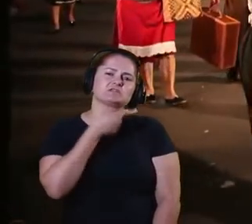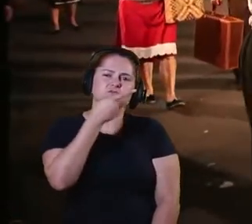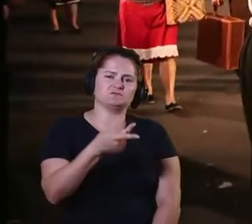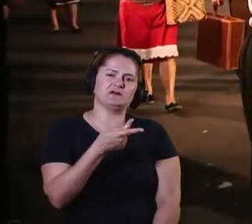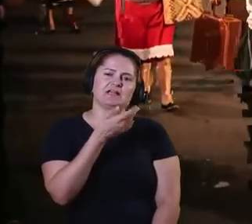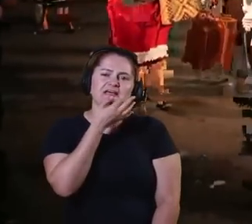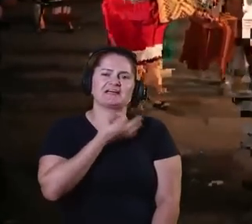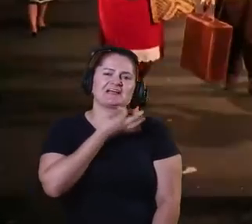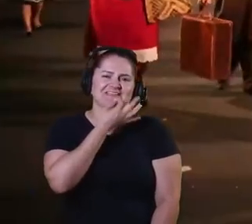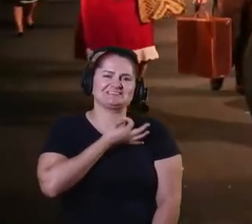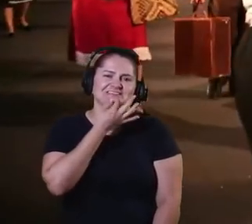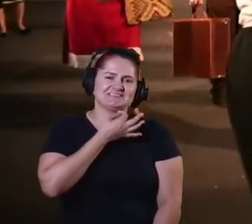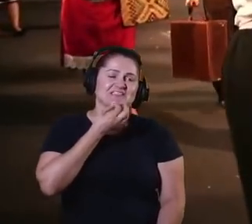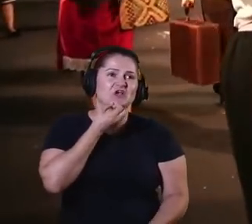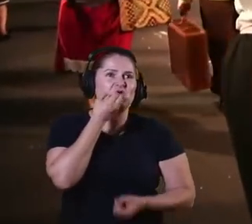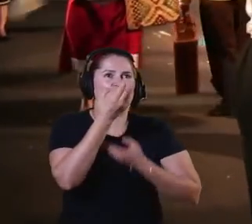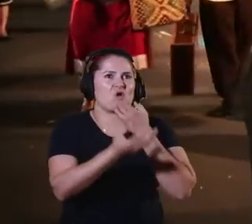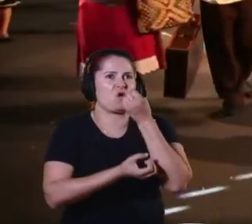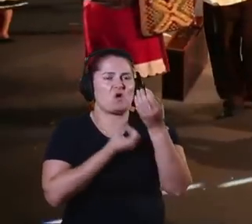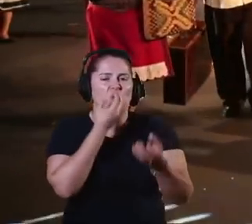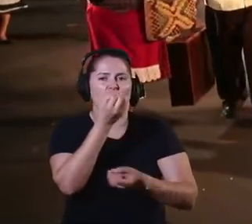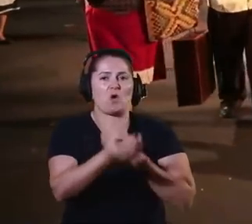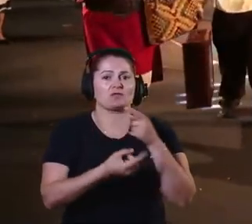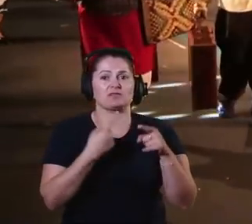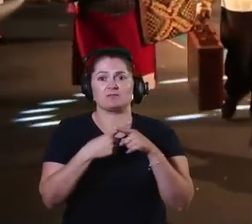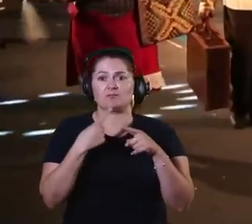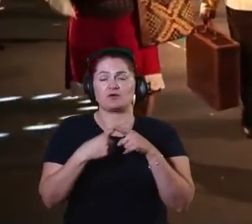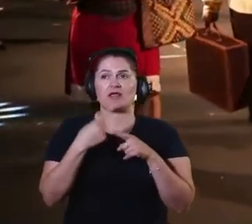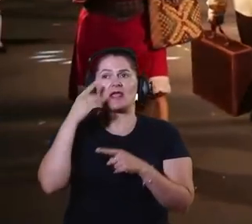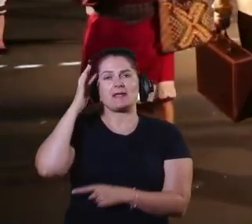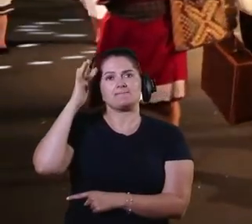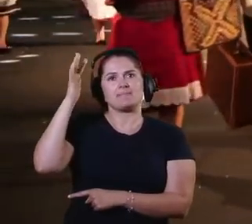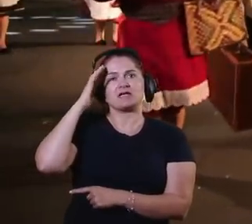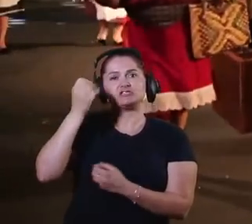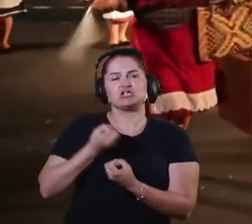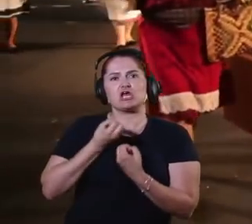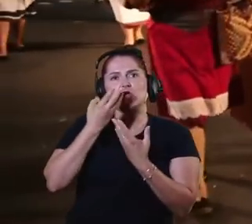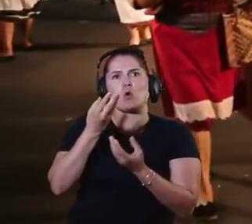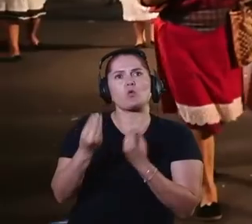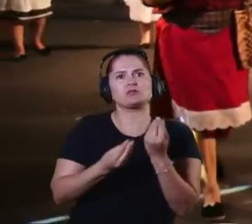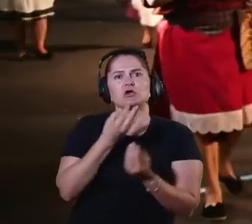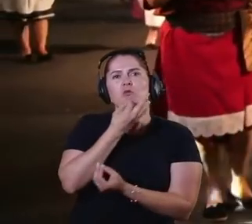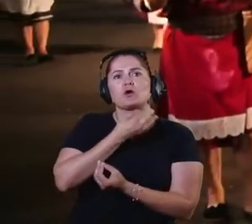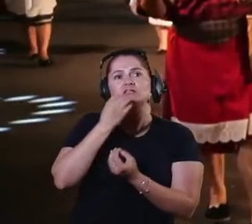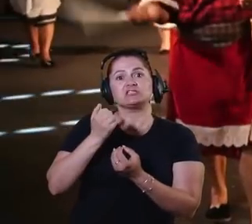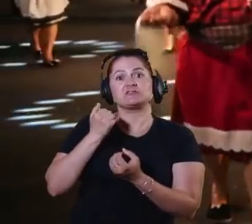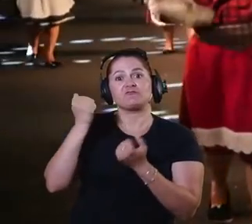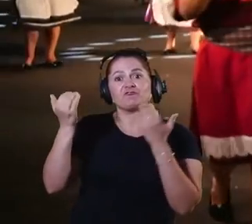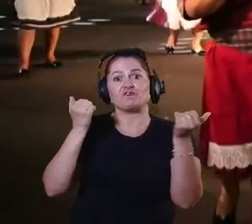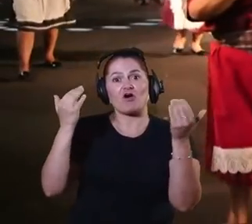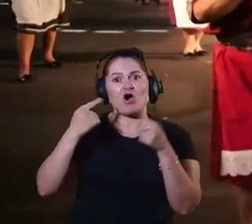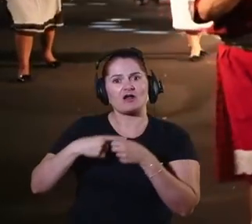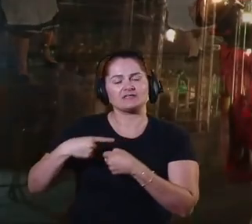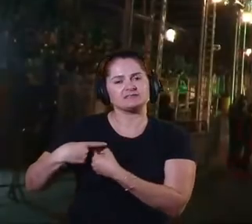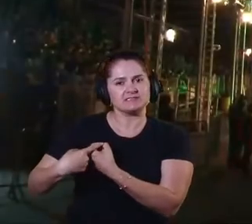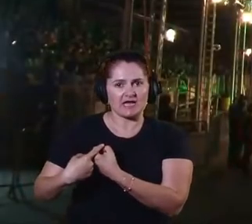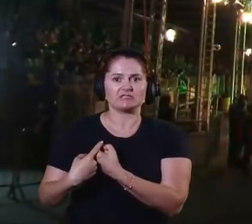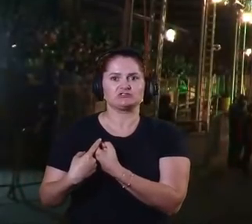autoridades ou para as pessoas que nem ao menos têm uma sensibilidade, tanta informação de Caxias, mas passaram por